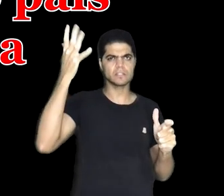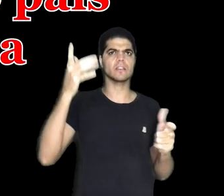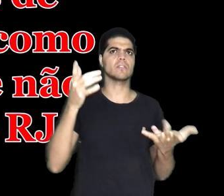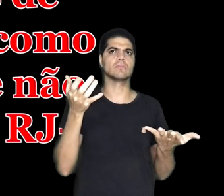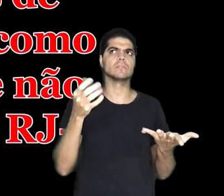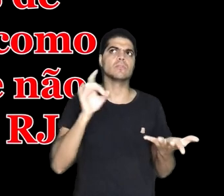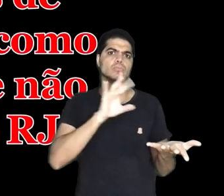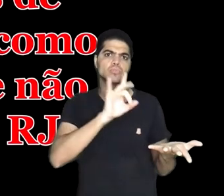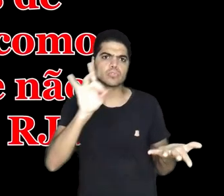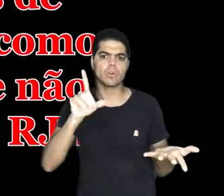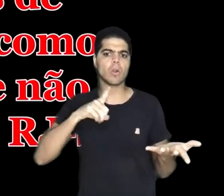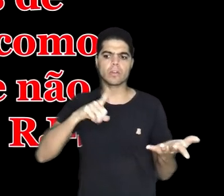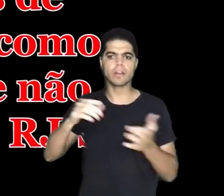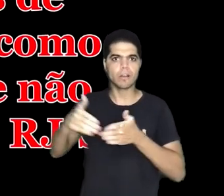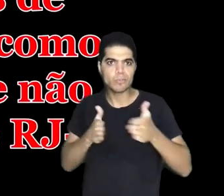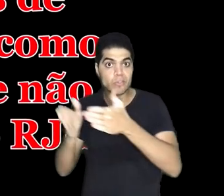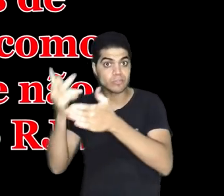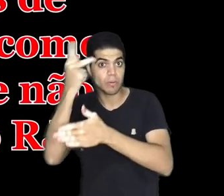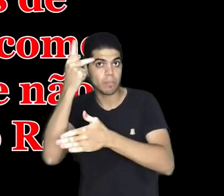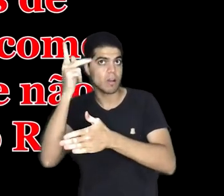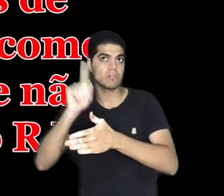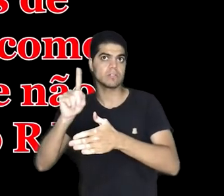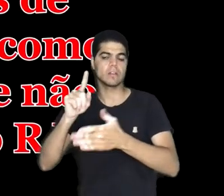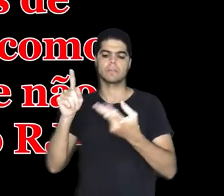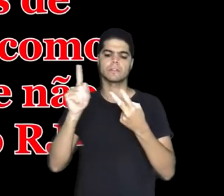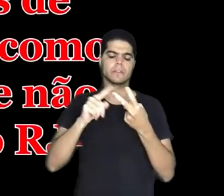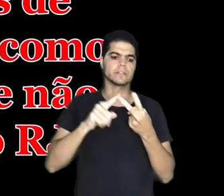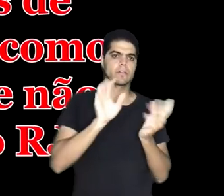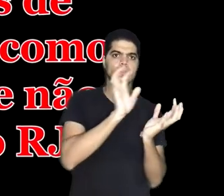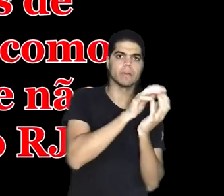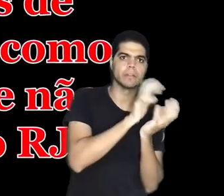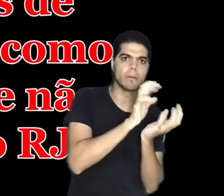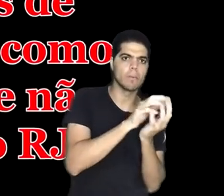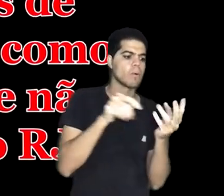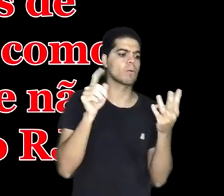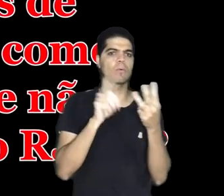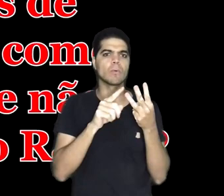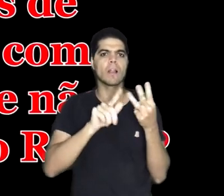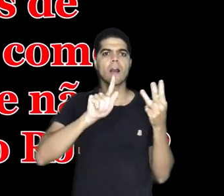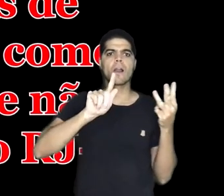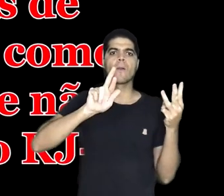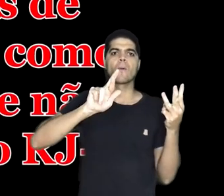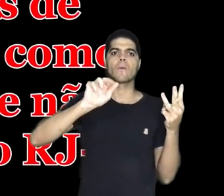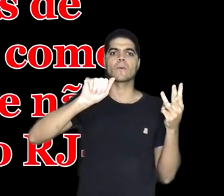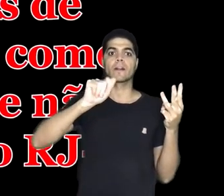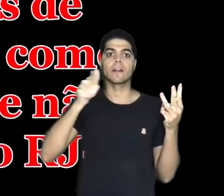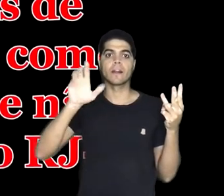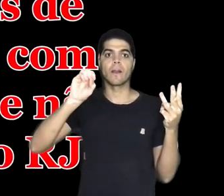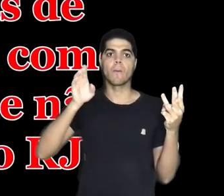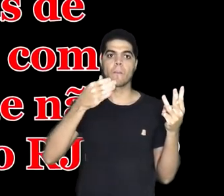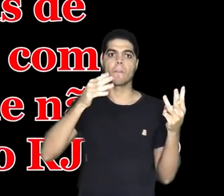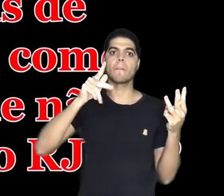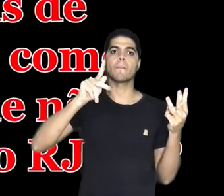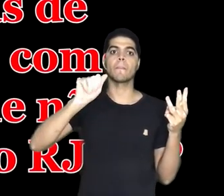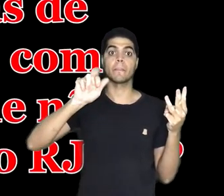independência, né? Não apenas no eixo Rio-São Paulo, a citação, por exemplo, a Pernambuco, ao antigo Grão-Pará.